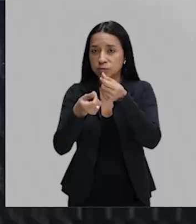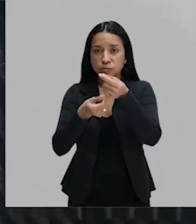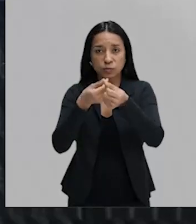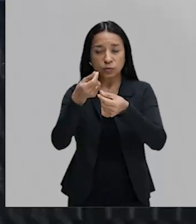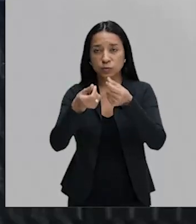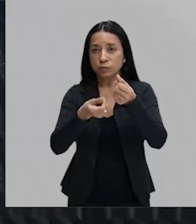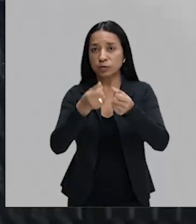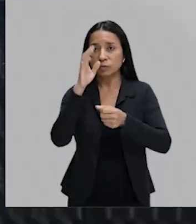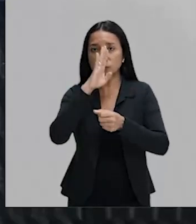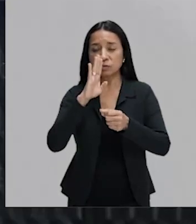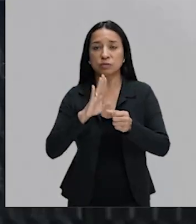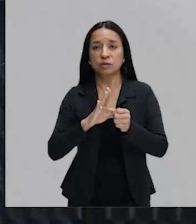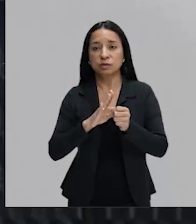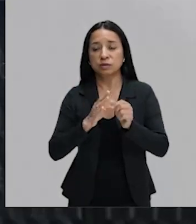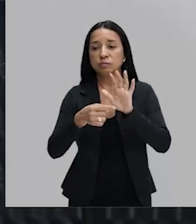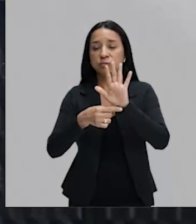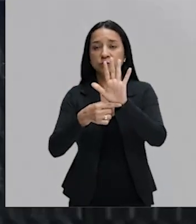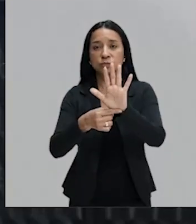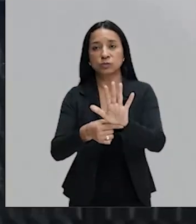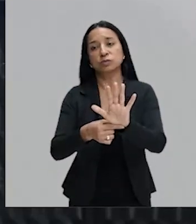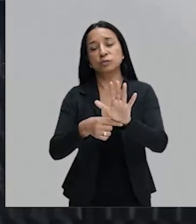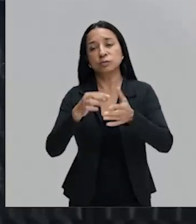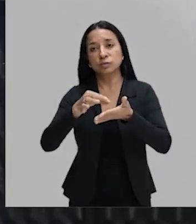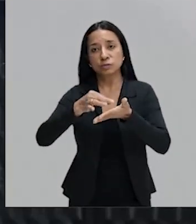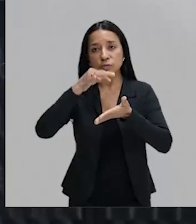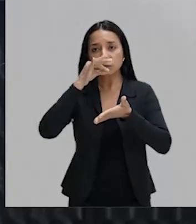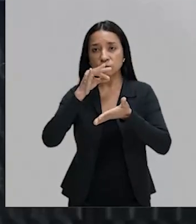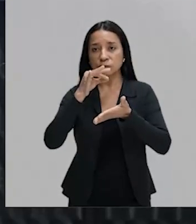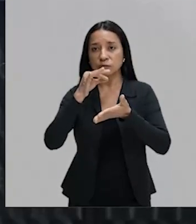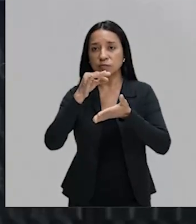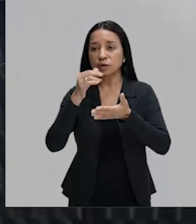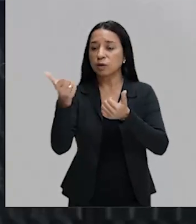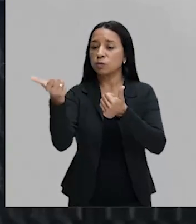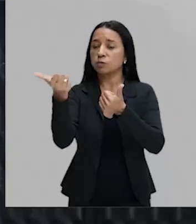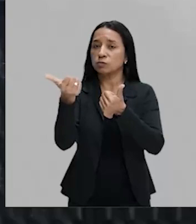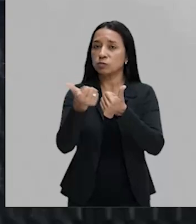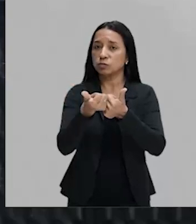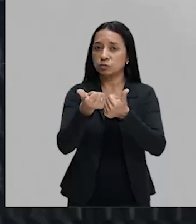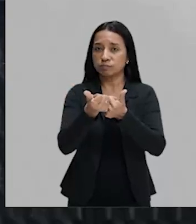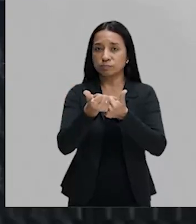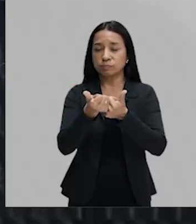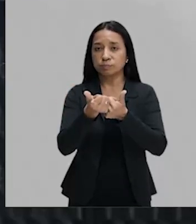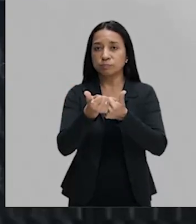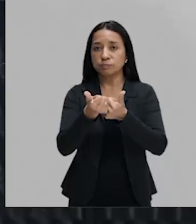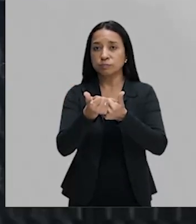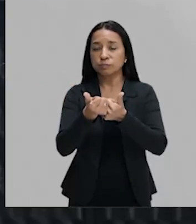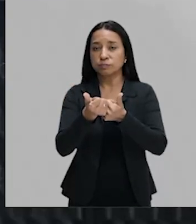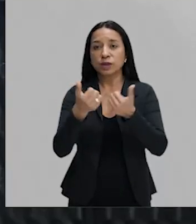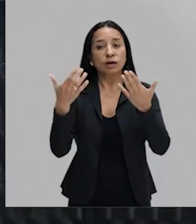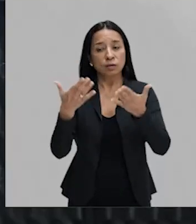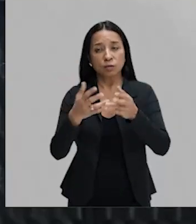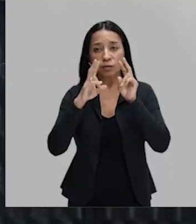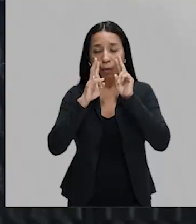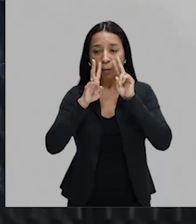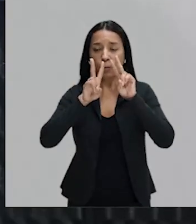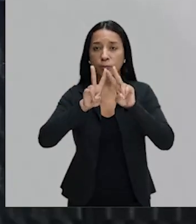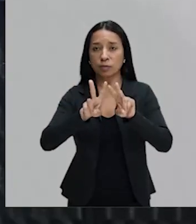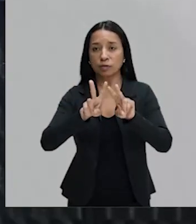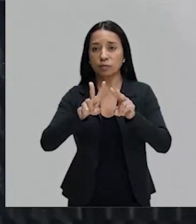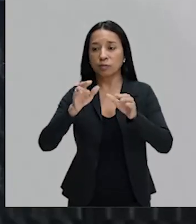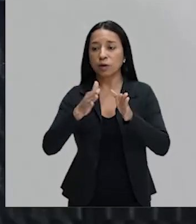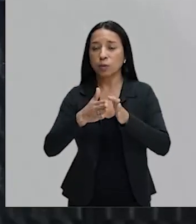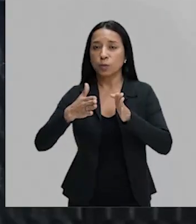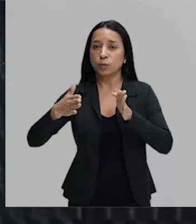brasileira. Mas esse destaque que o café vai assumir, esse destaque nós iremos observar